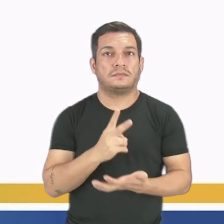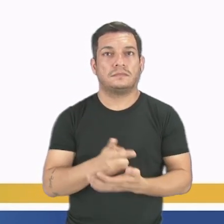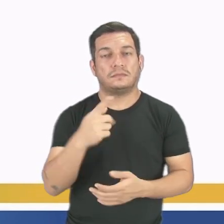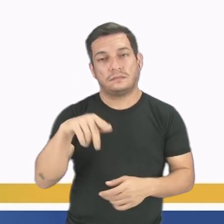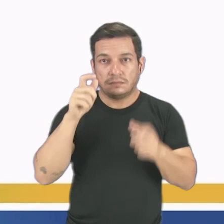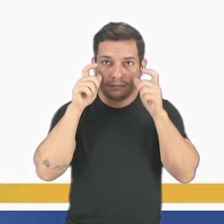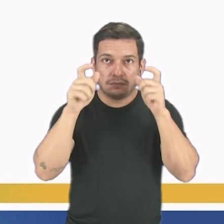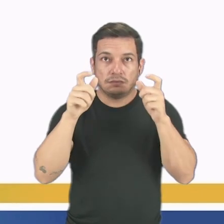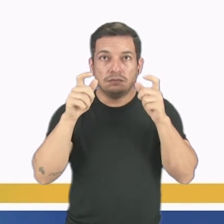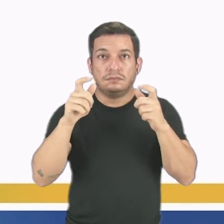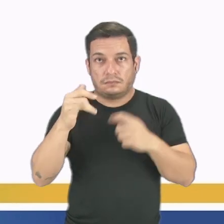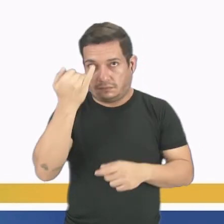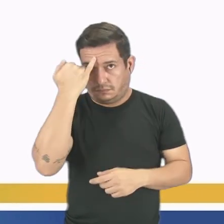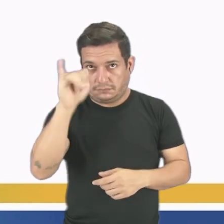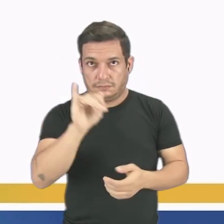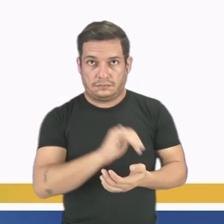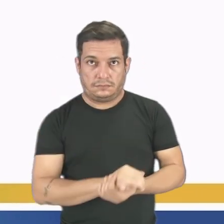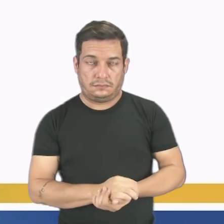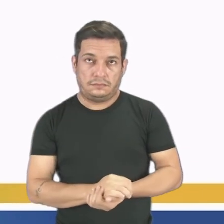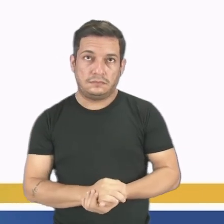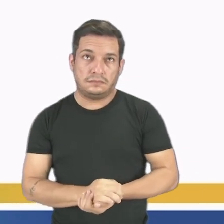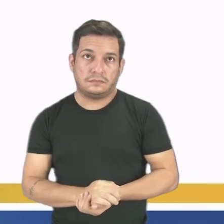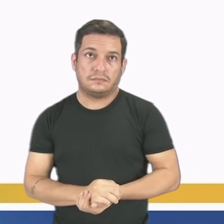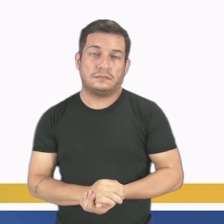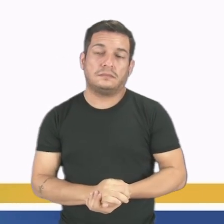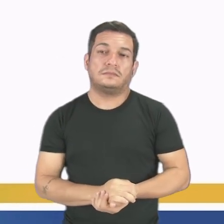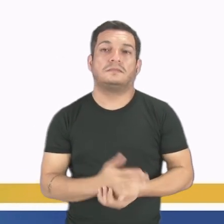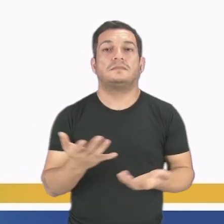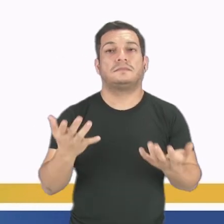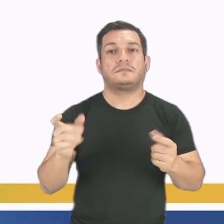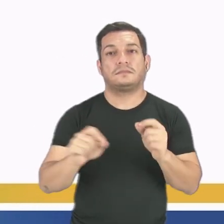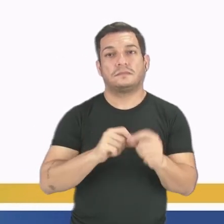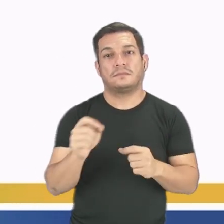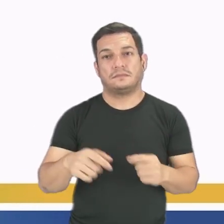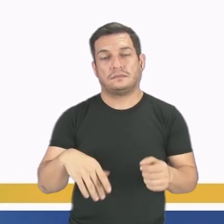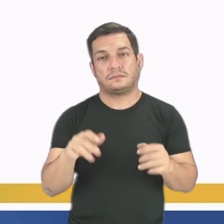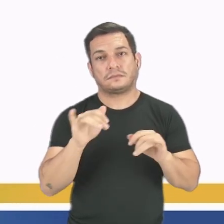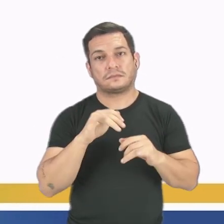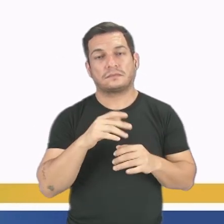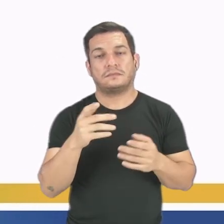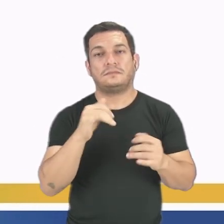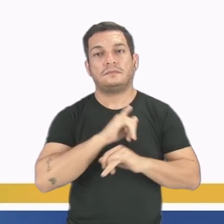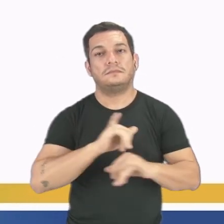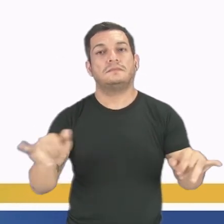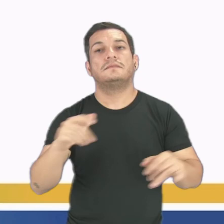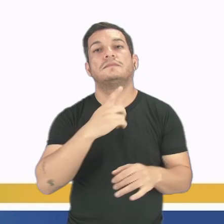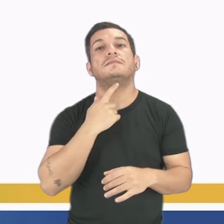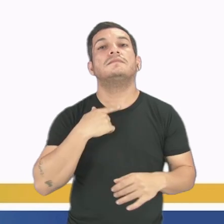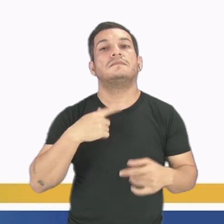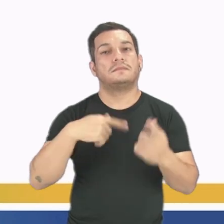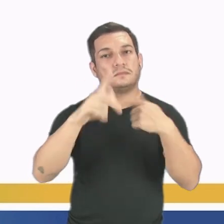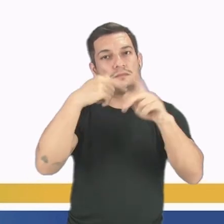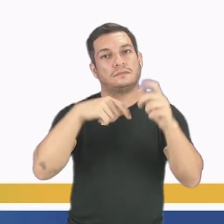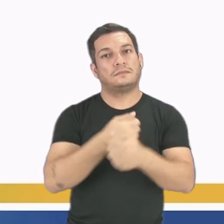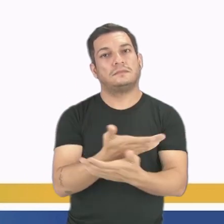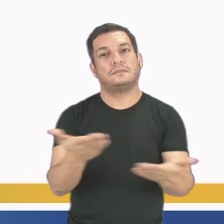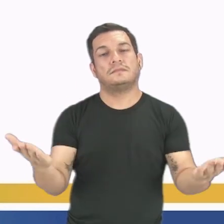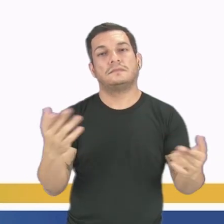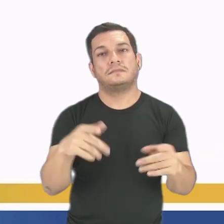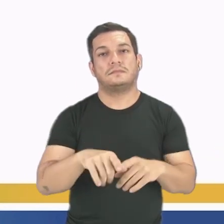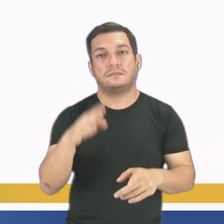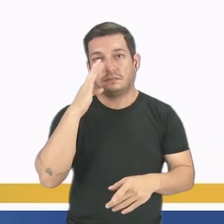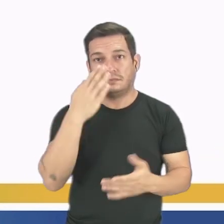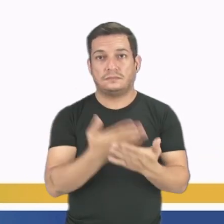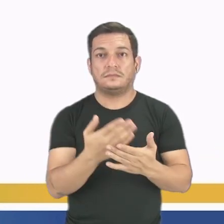fique atento a essa ideia. Nós aqui queremos desejar sucesso a todos que puderam assistir a nossa aula.